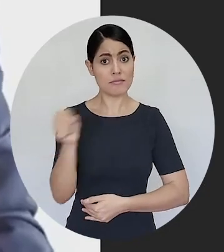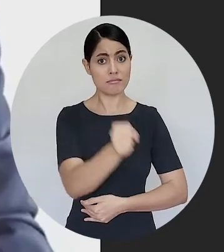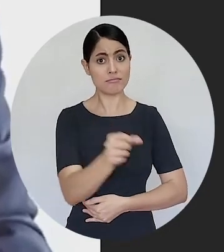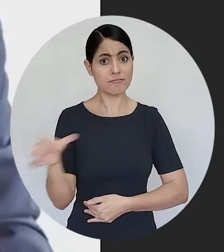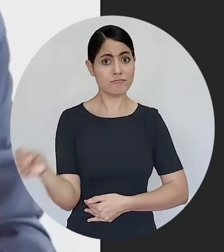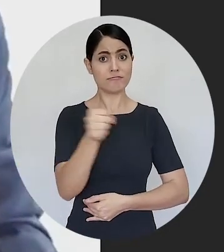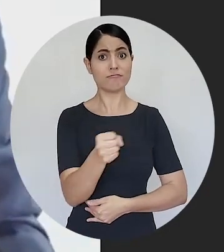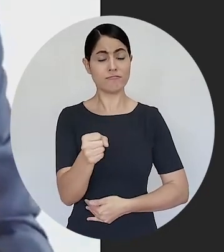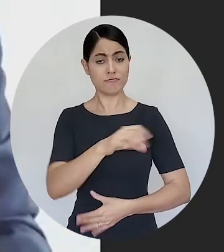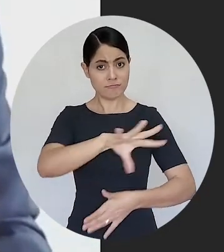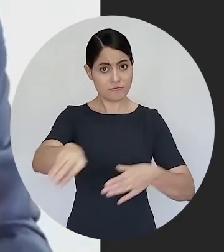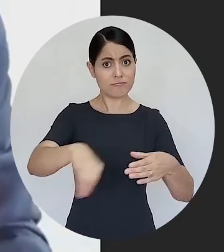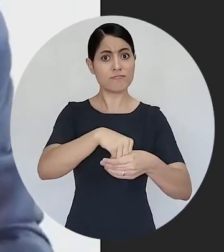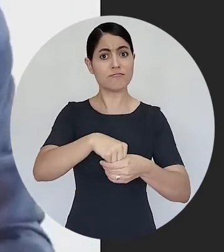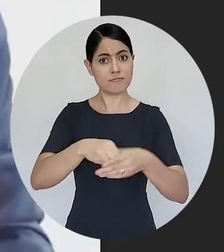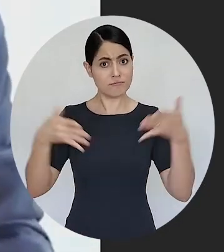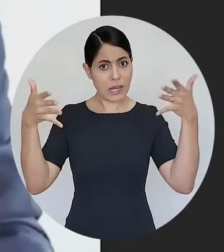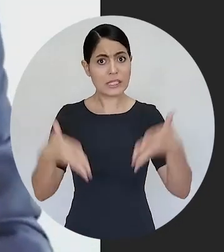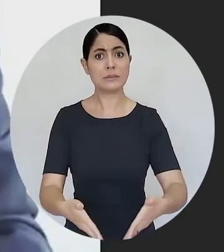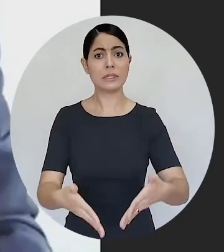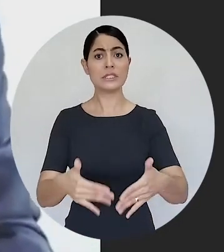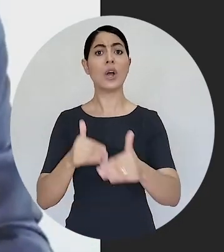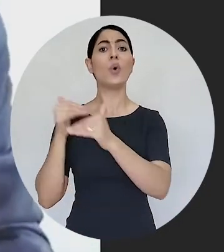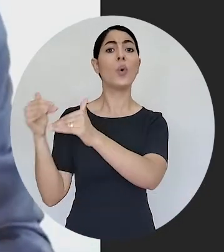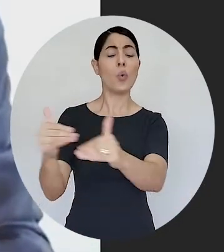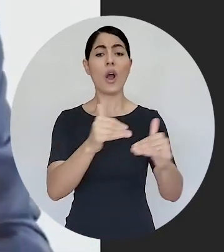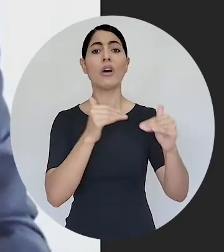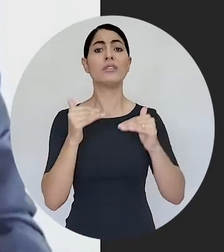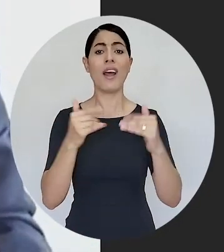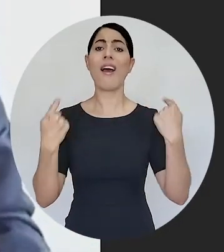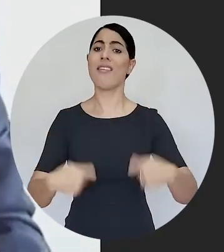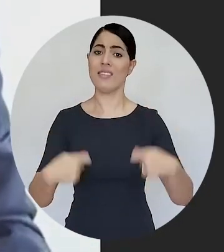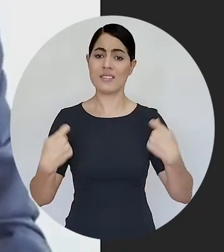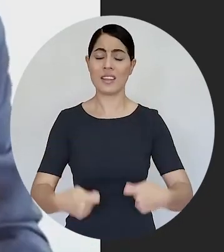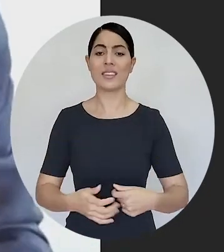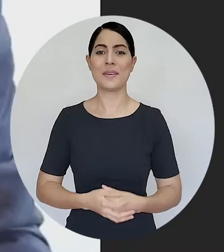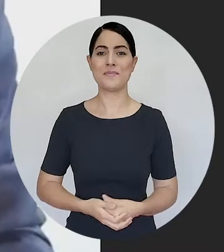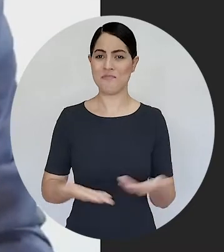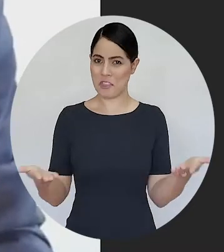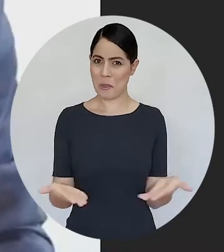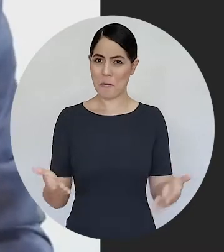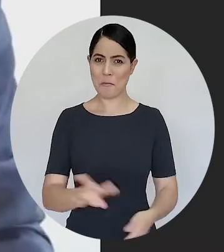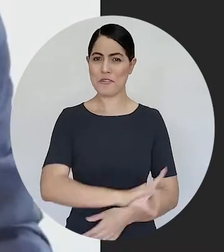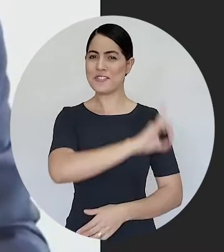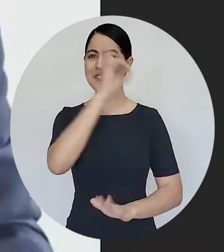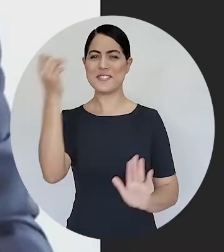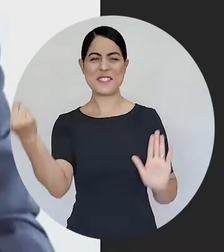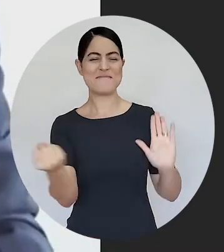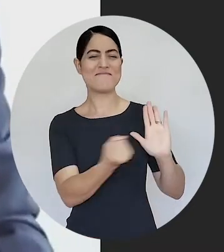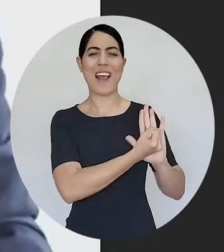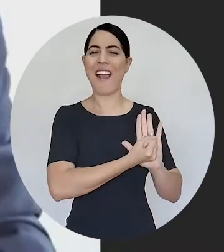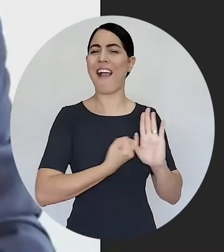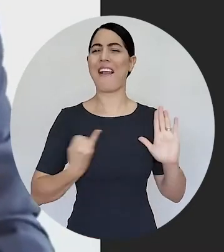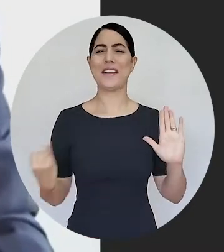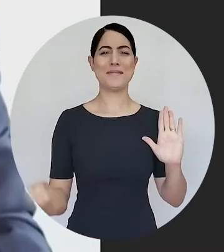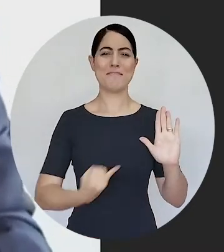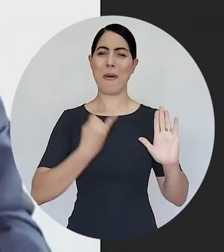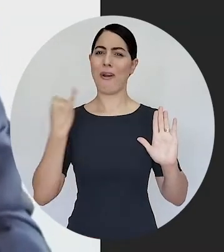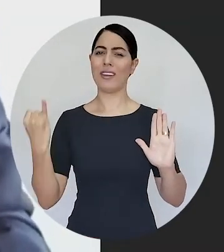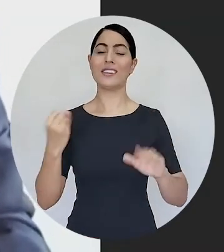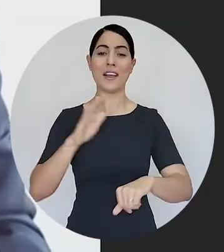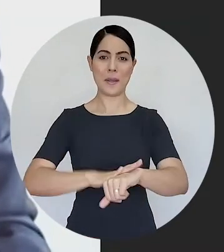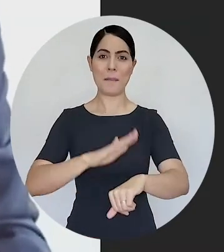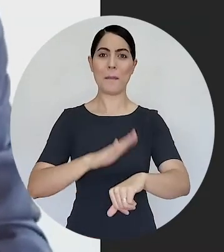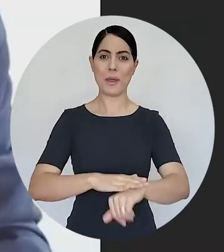advocacia, com a inclusão, com a participação, com a igualdade. Então, um dia marcante na